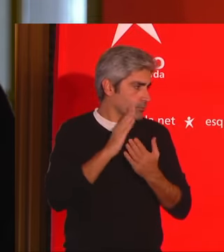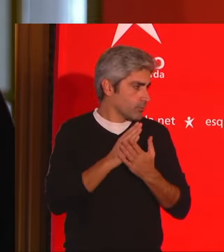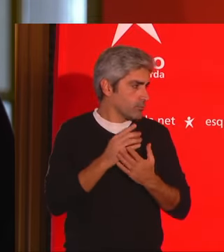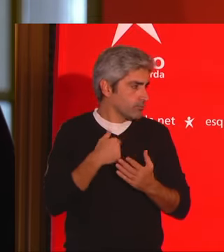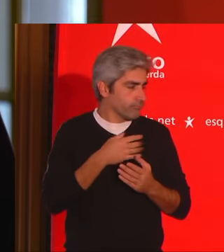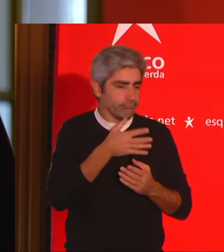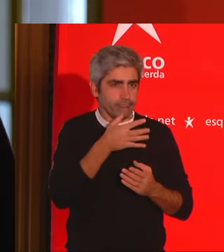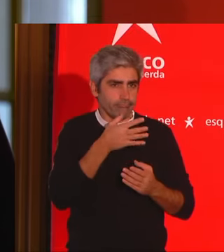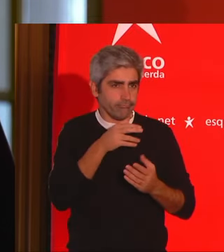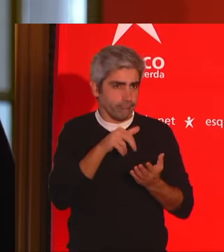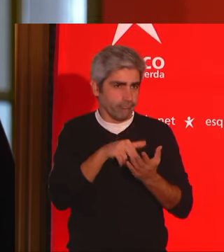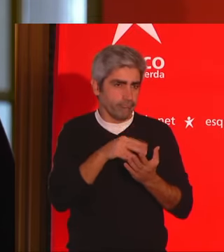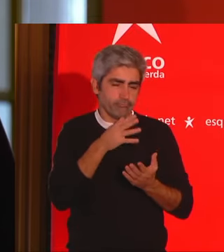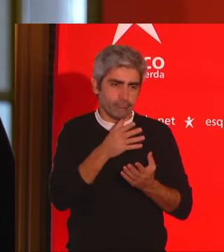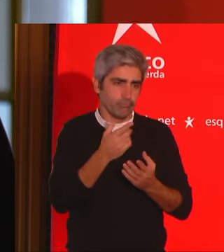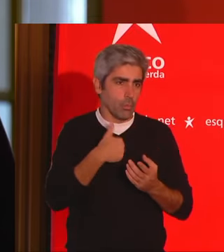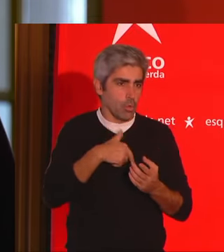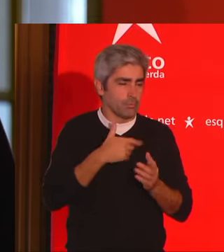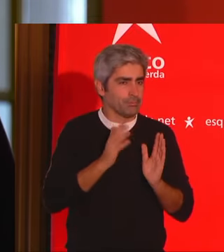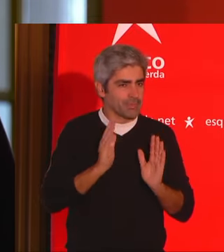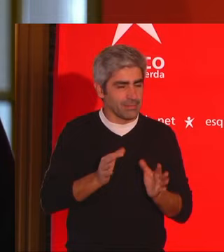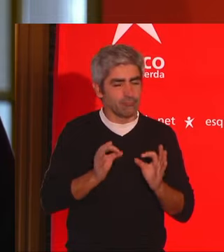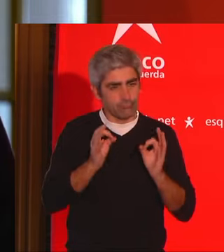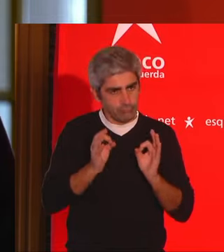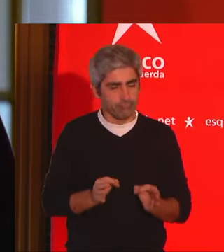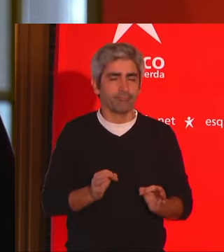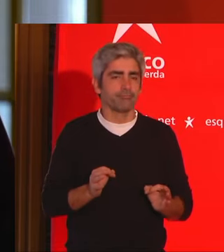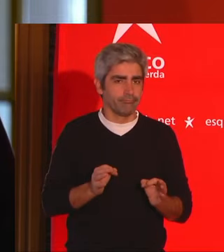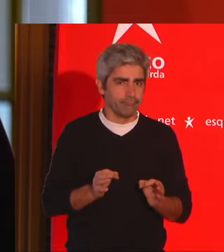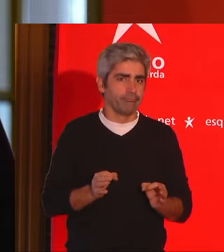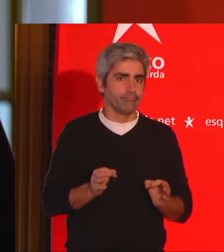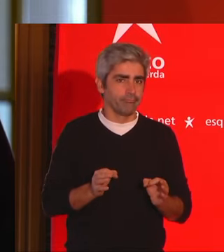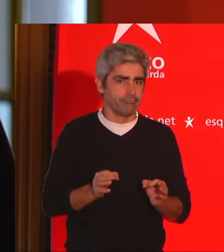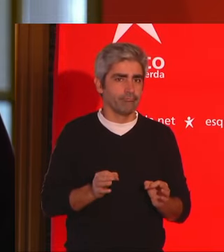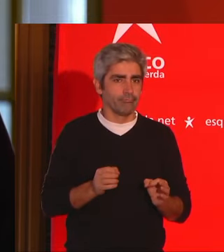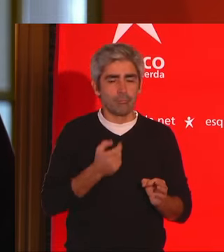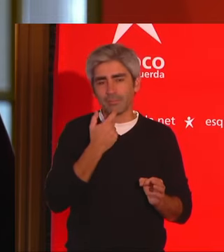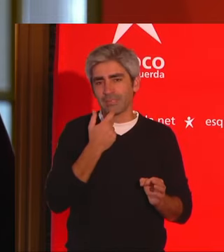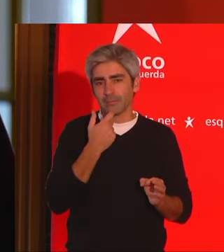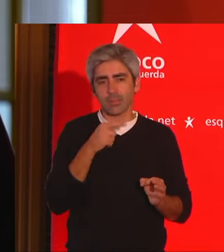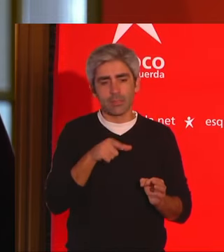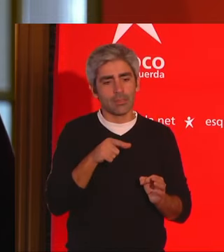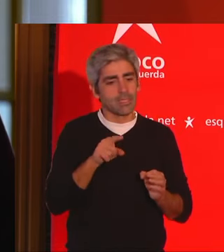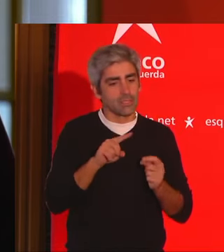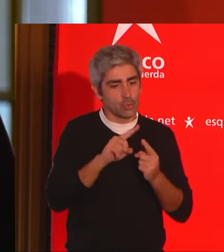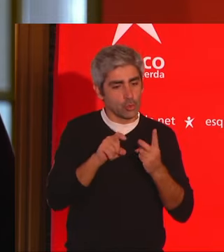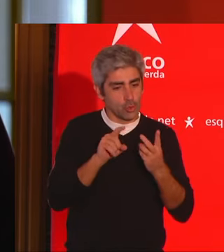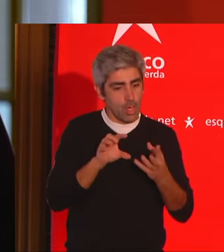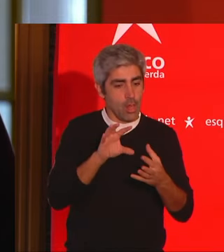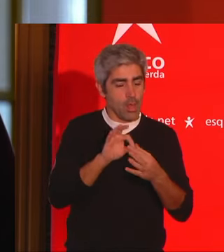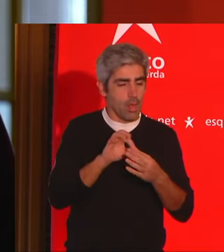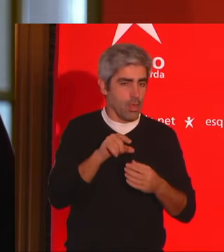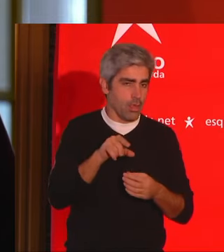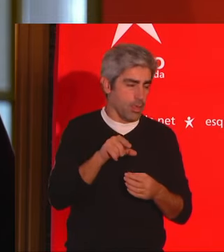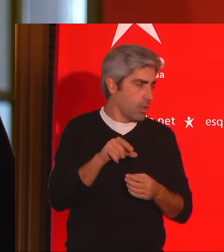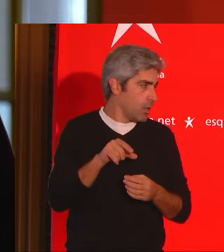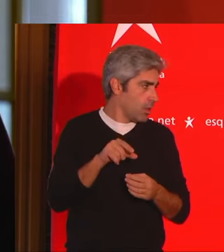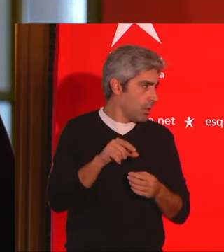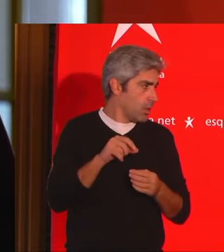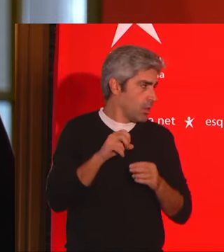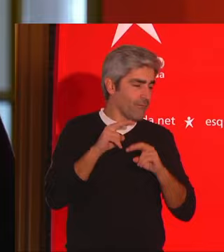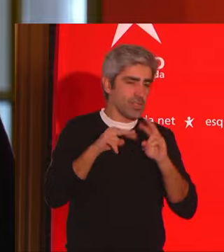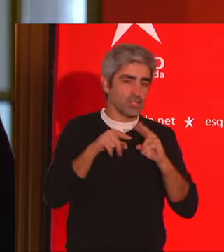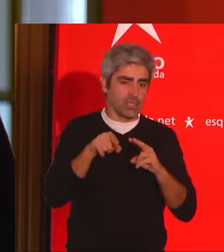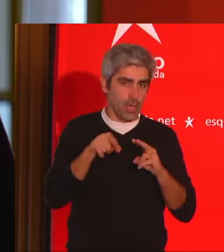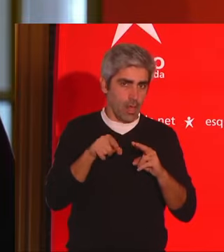minha intervenção dizendo que nós precisamos, de facto, de perceber que as questões ligadas à